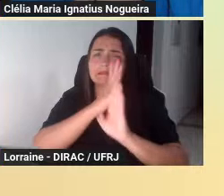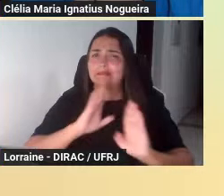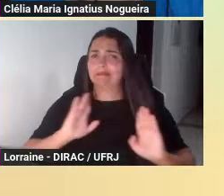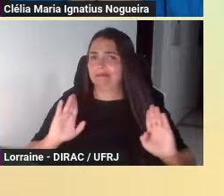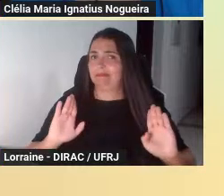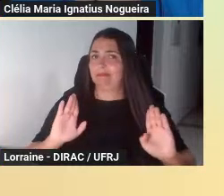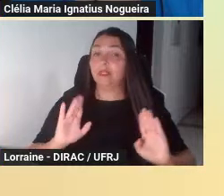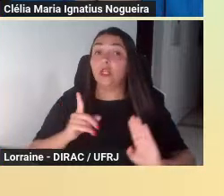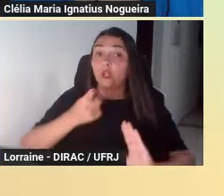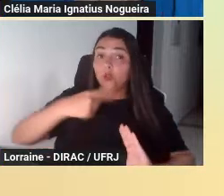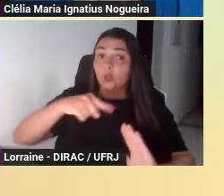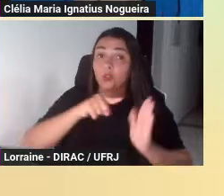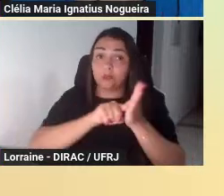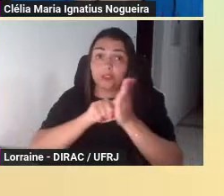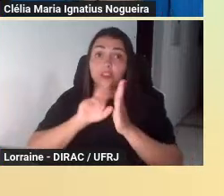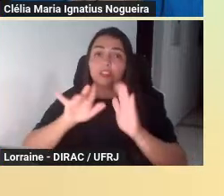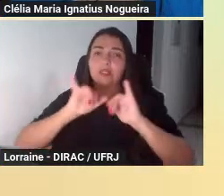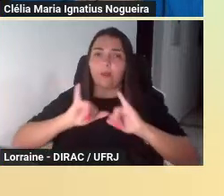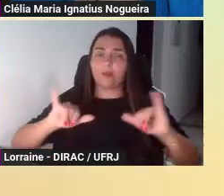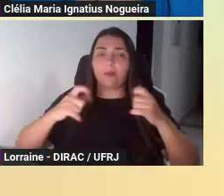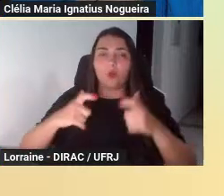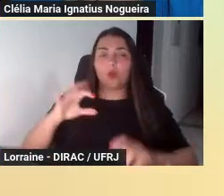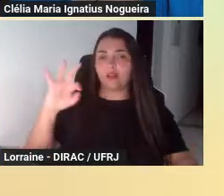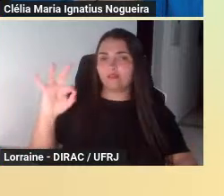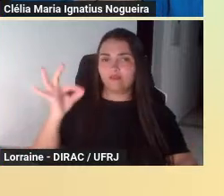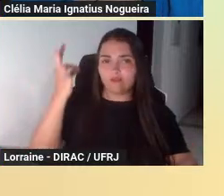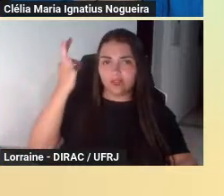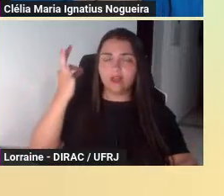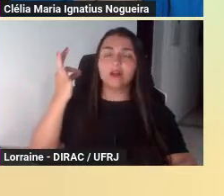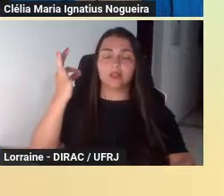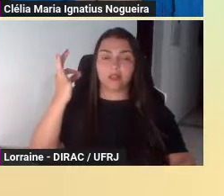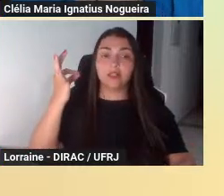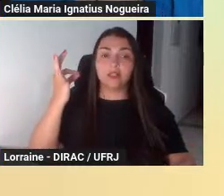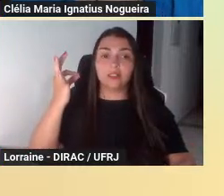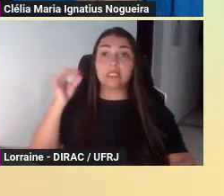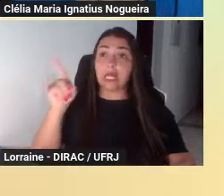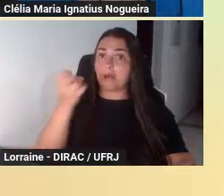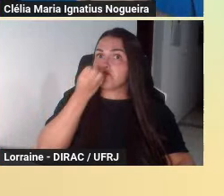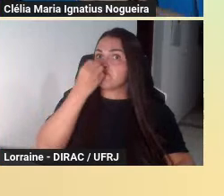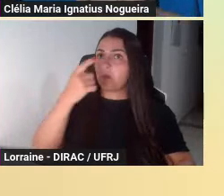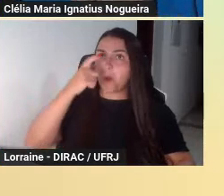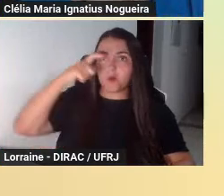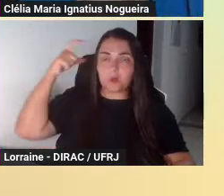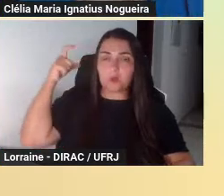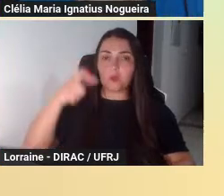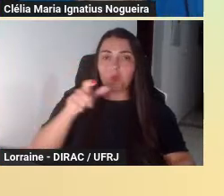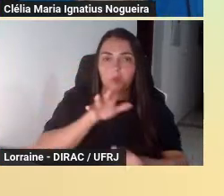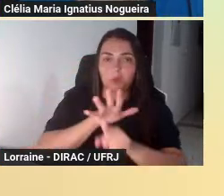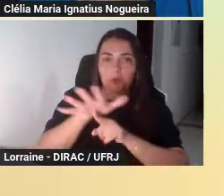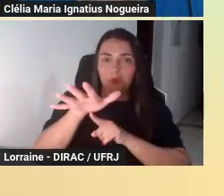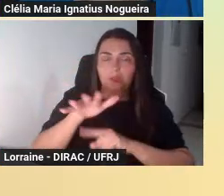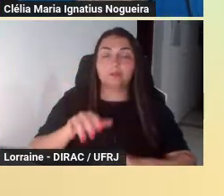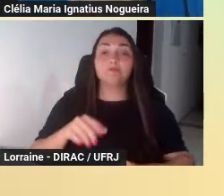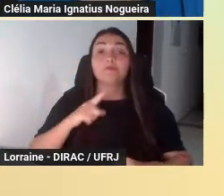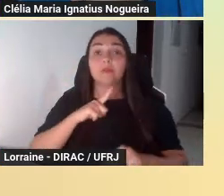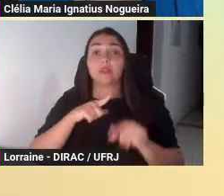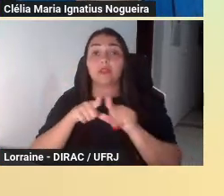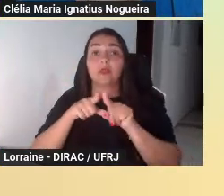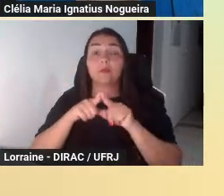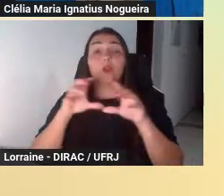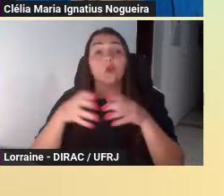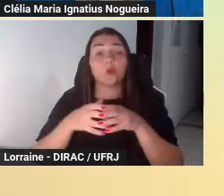está sendo divulgada na França com grande receptividade. E tenho também o Grupo de